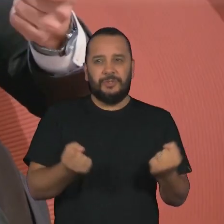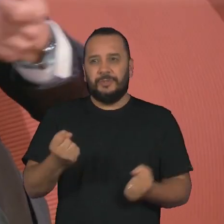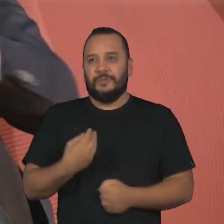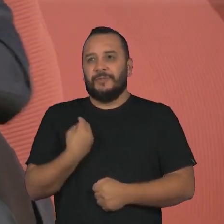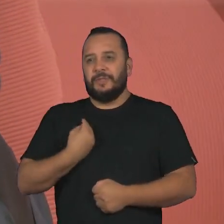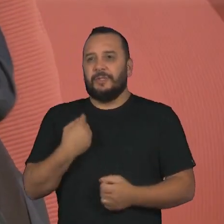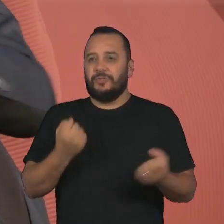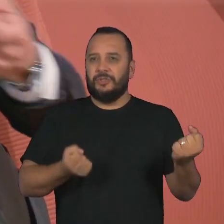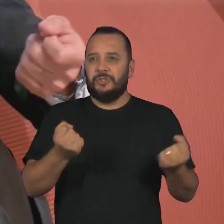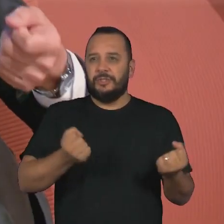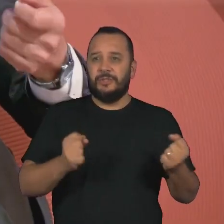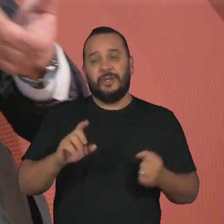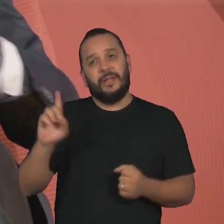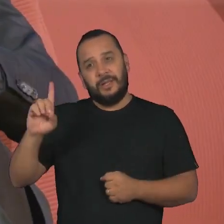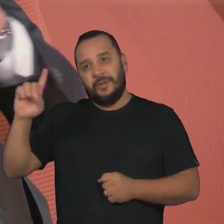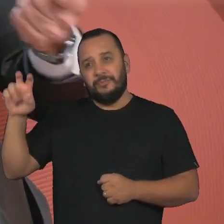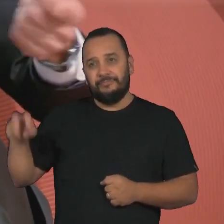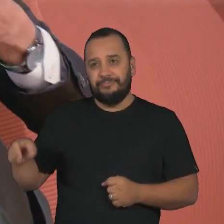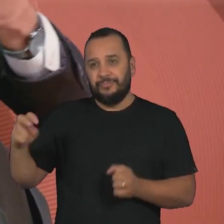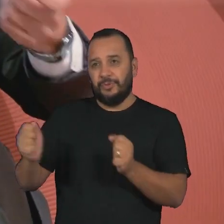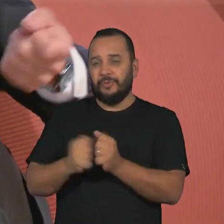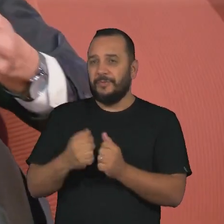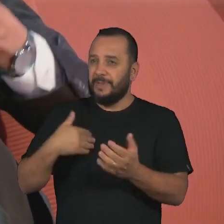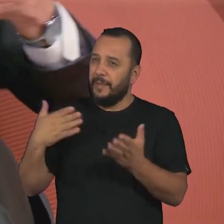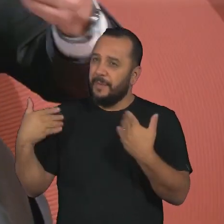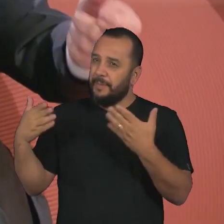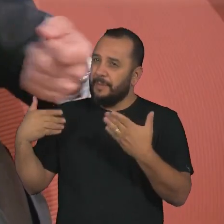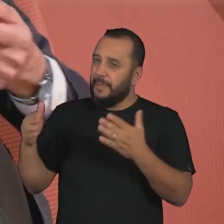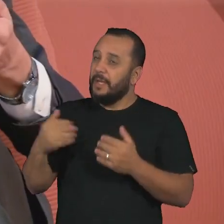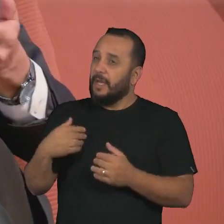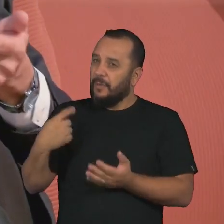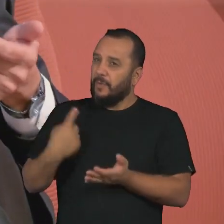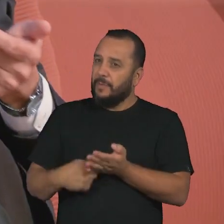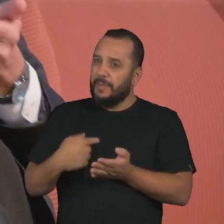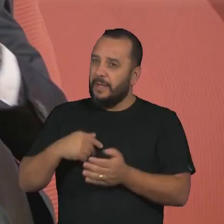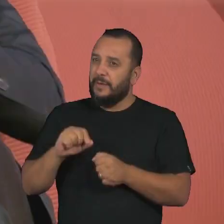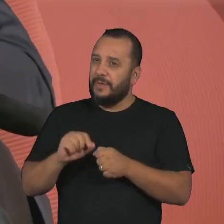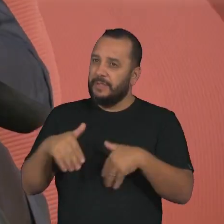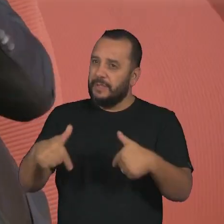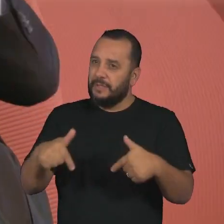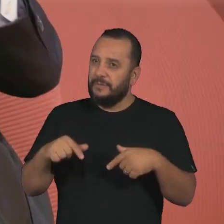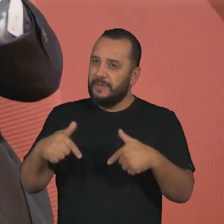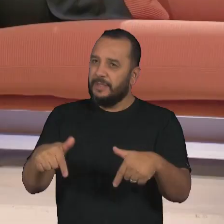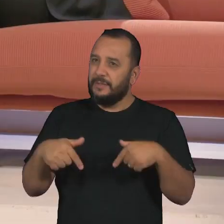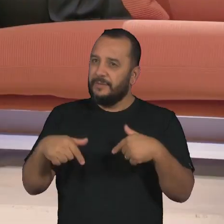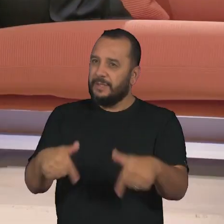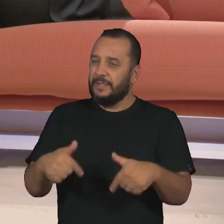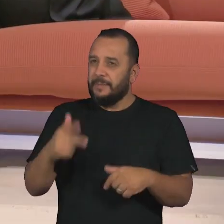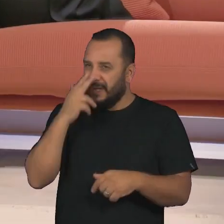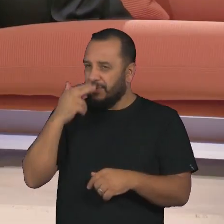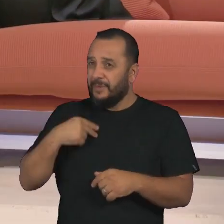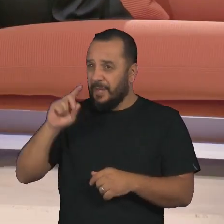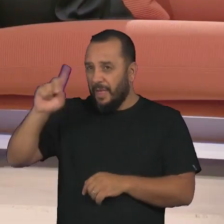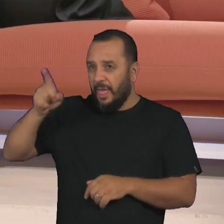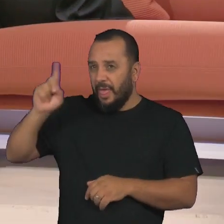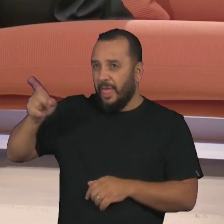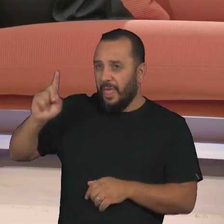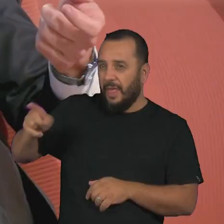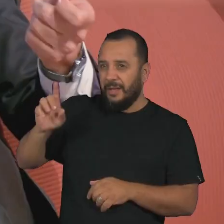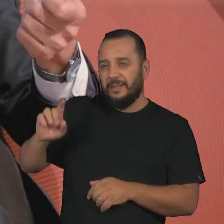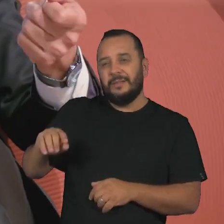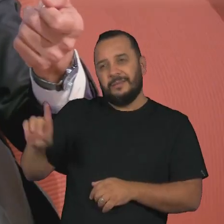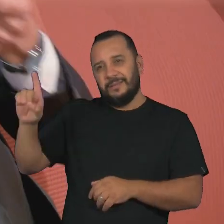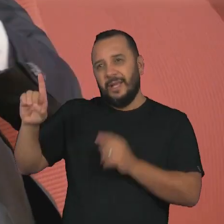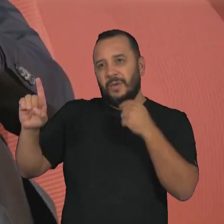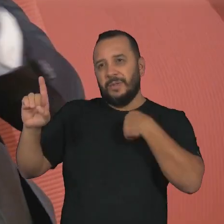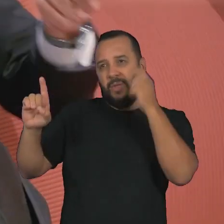com o volante, Deus está ali. E você vai falando com ele, nós vamos fazer isso. É você que está levando ele. A fé é quando